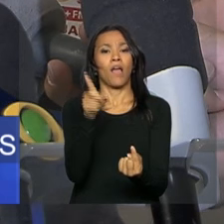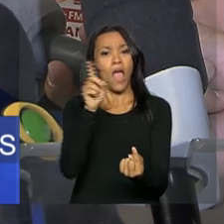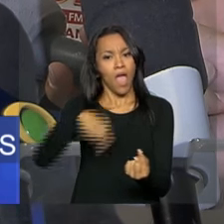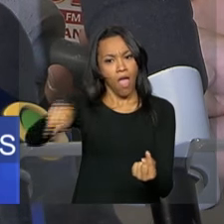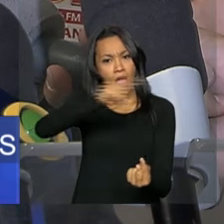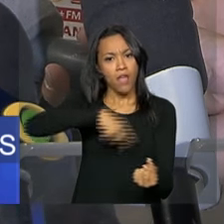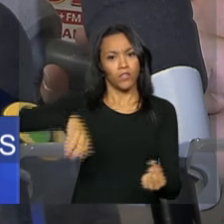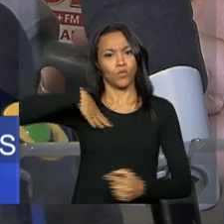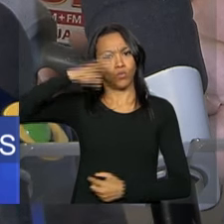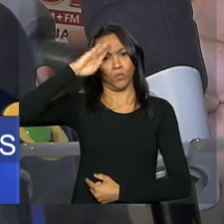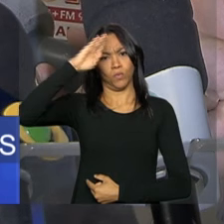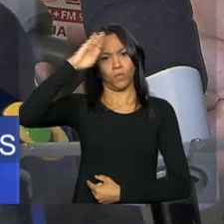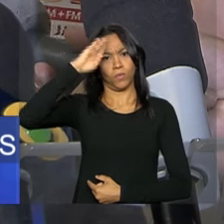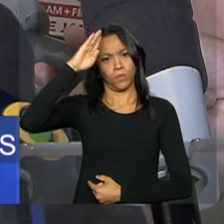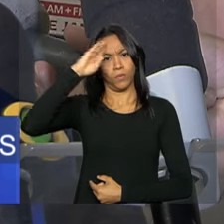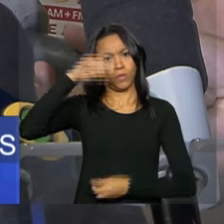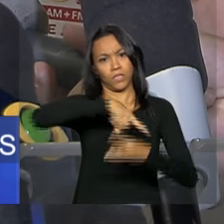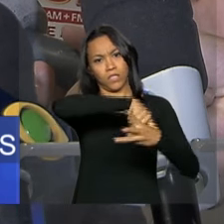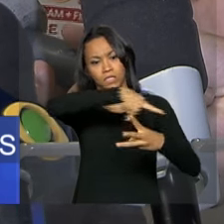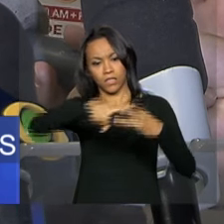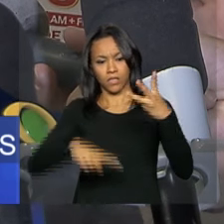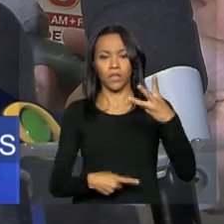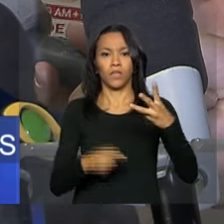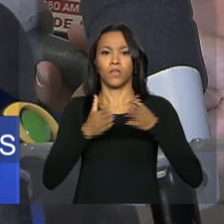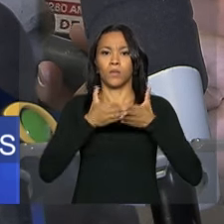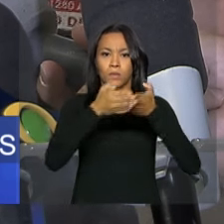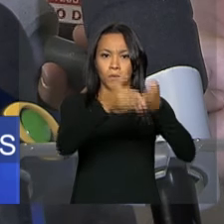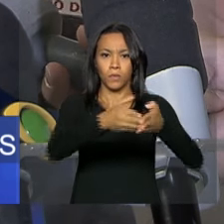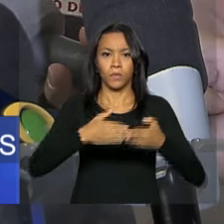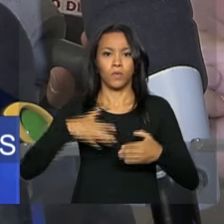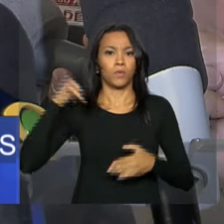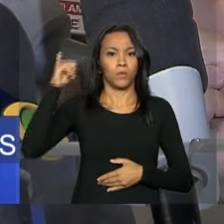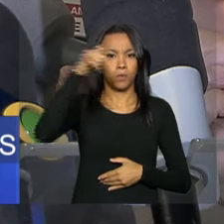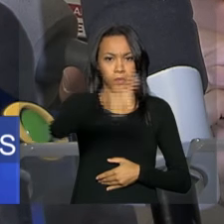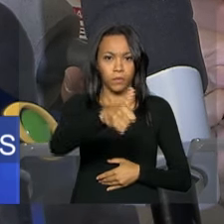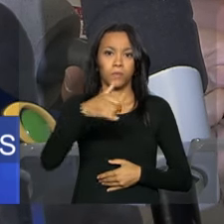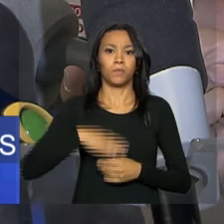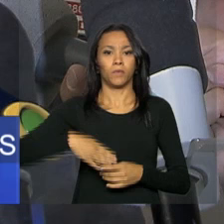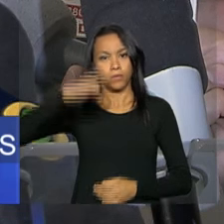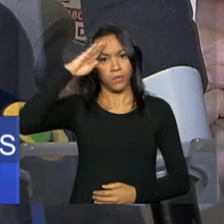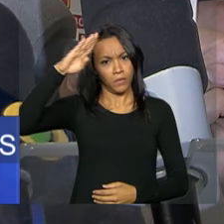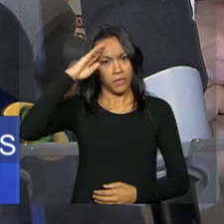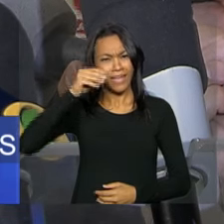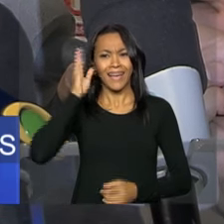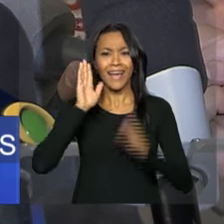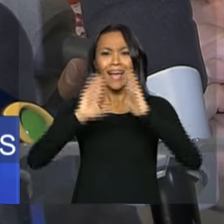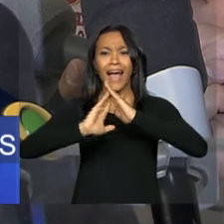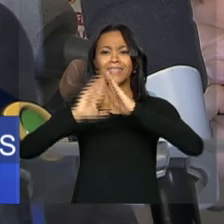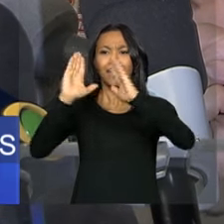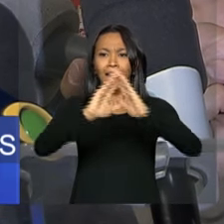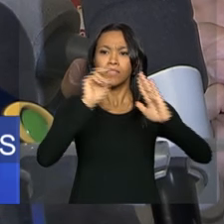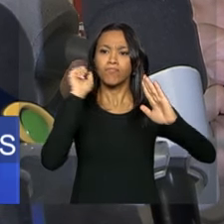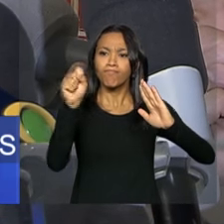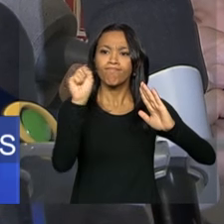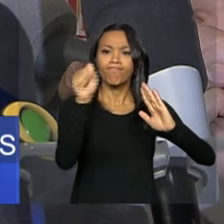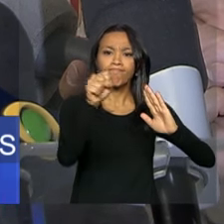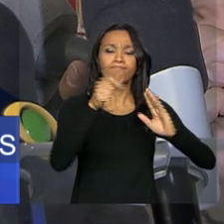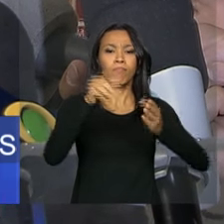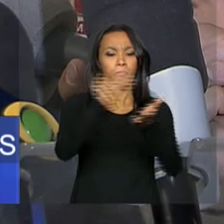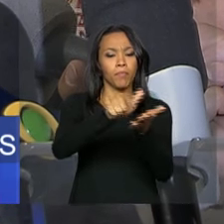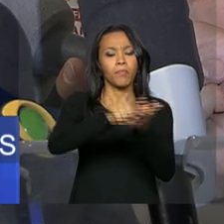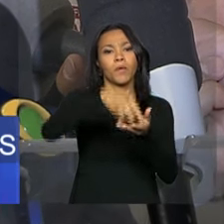Forças Armadas Brasileiras das três armas visitarem casa por casa no Brasil distribuindo os